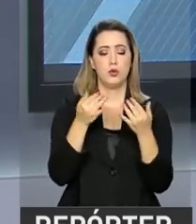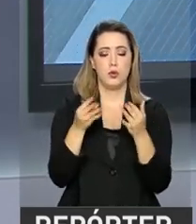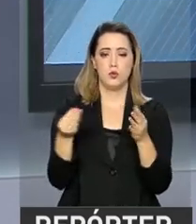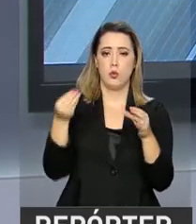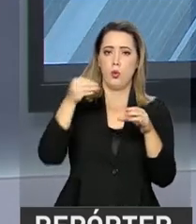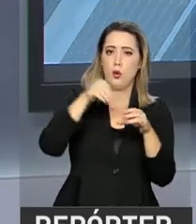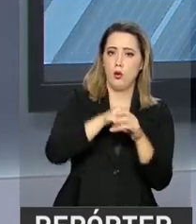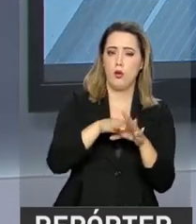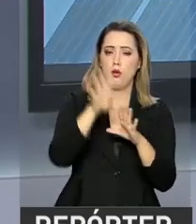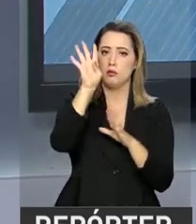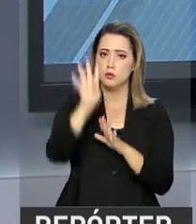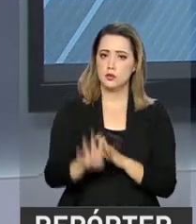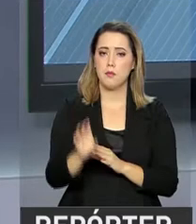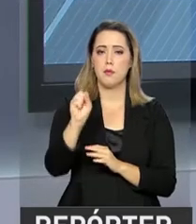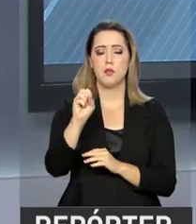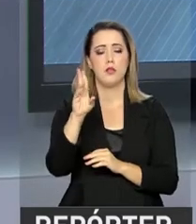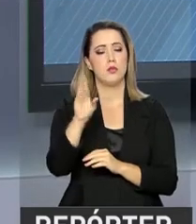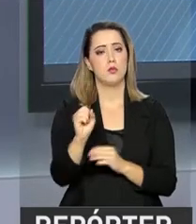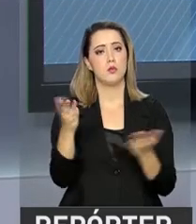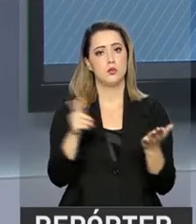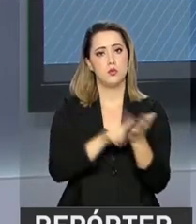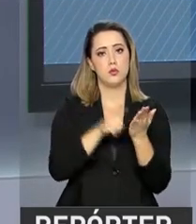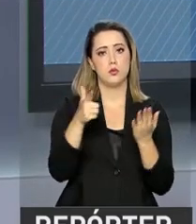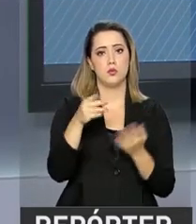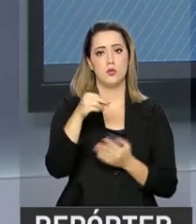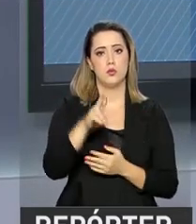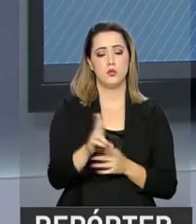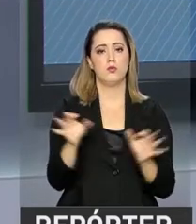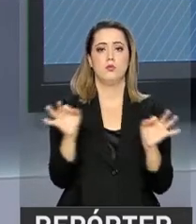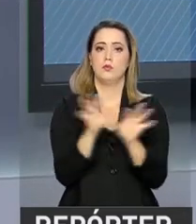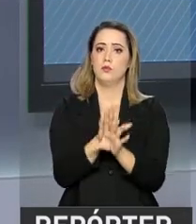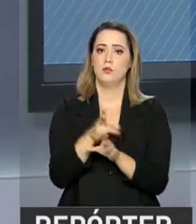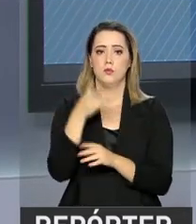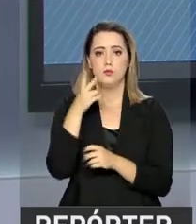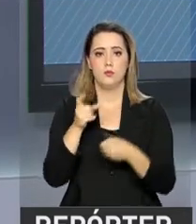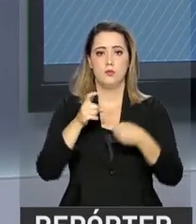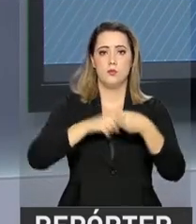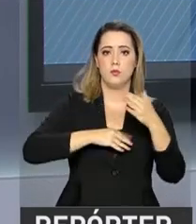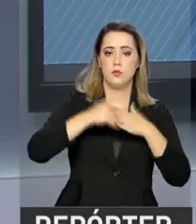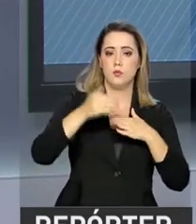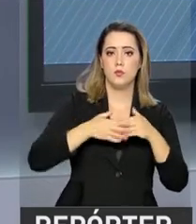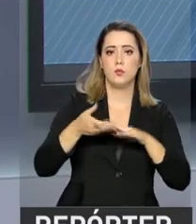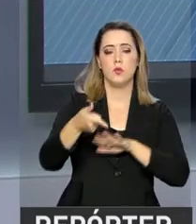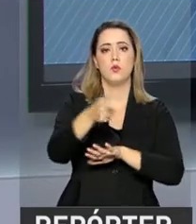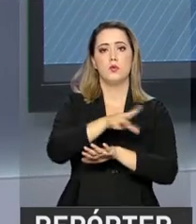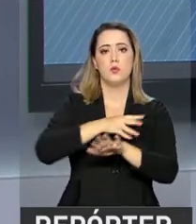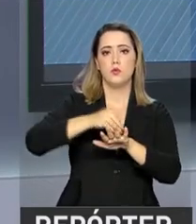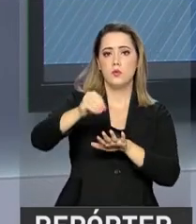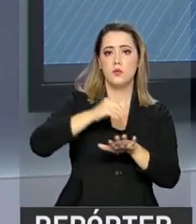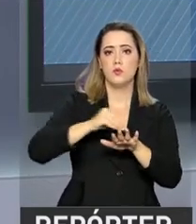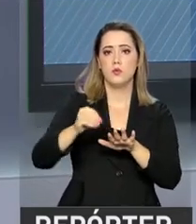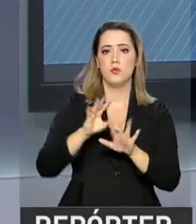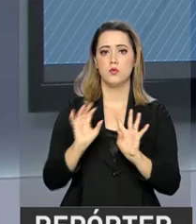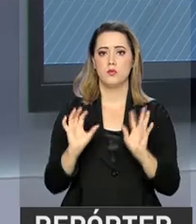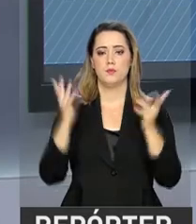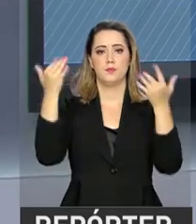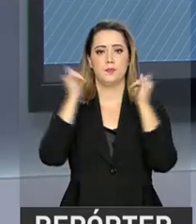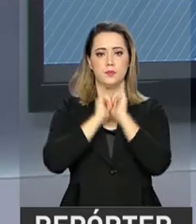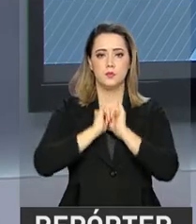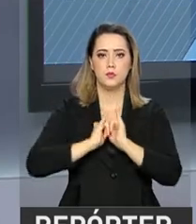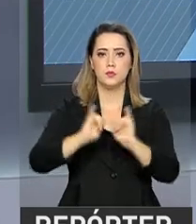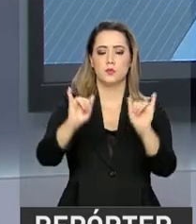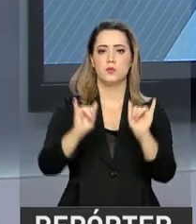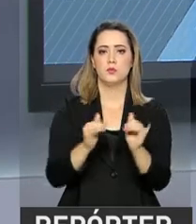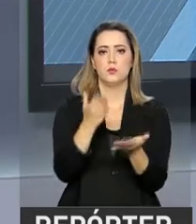no diário oficial o repórter nbr fica por aqui voltamos a qualquer momento com a transmissão vivo da cerimônia